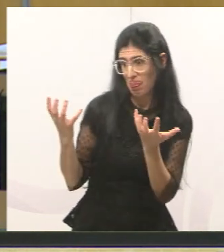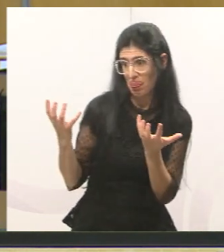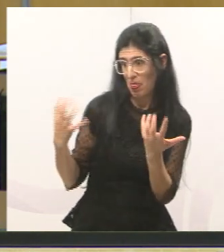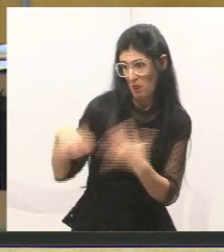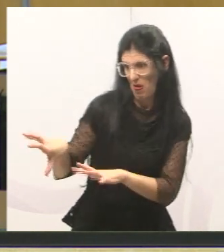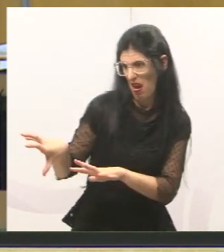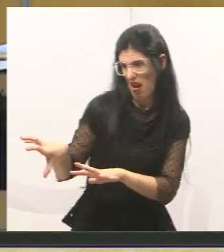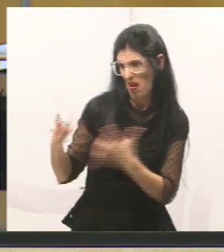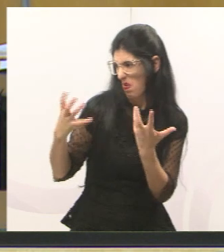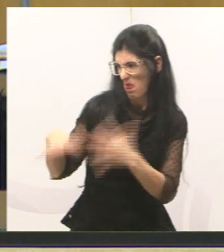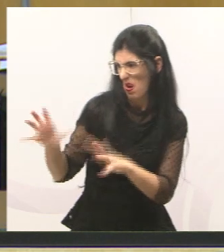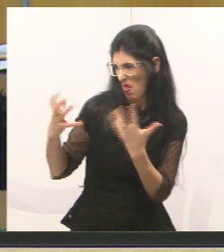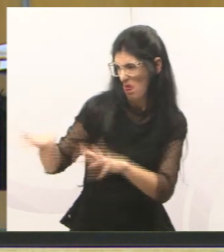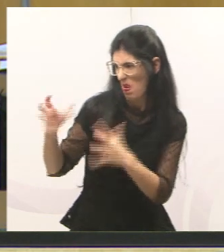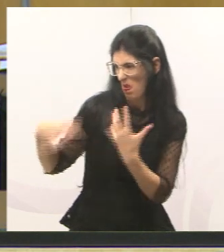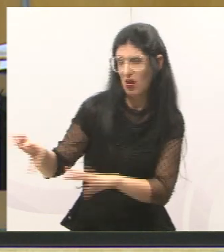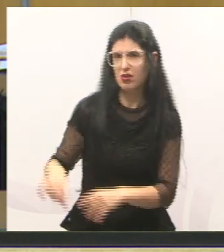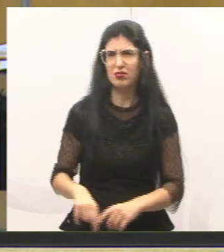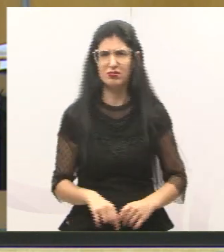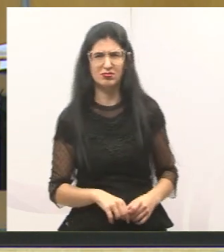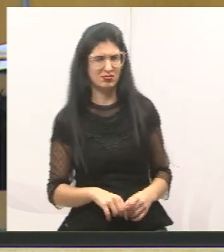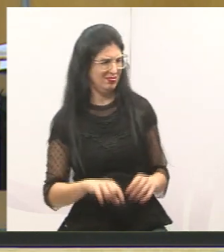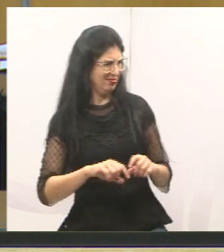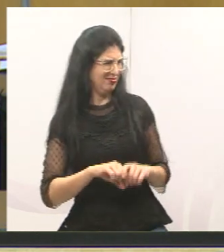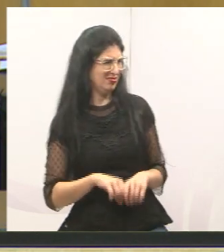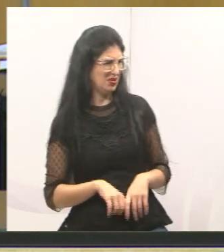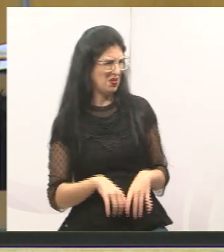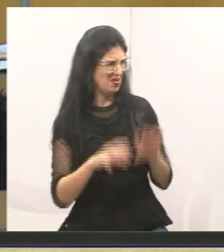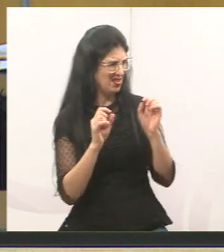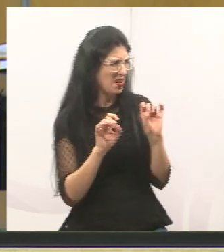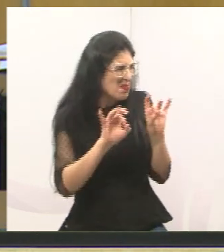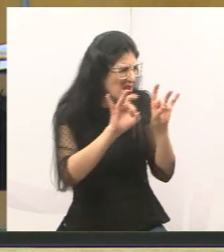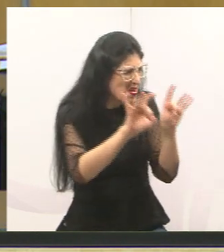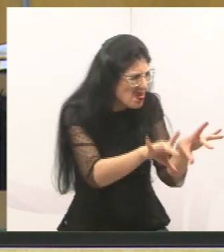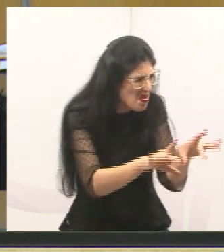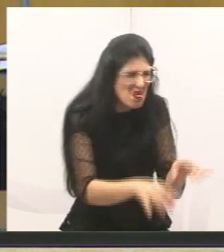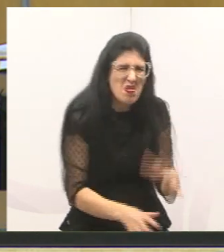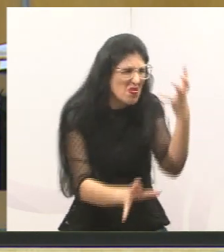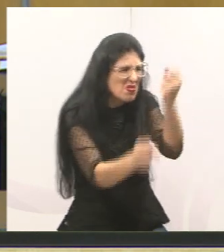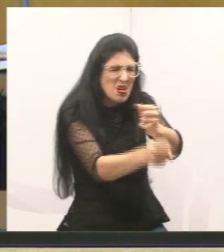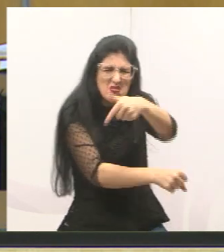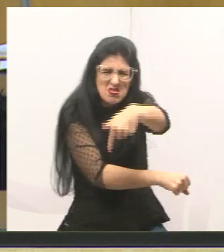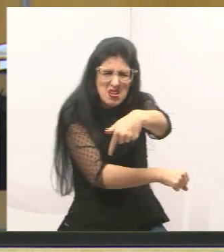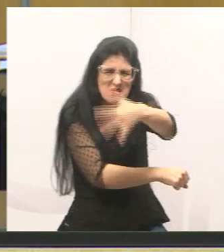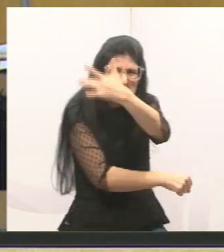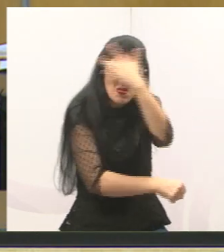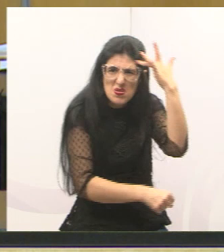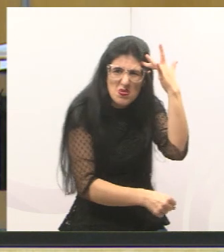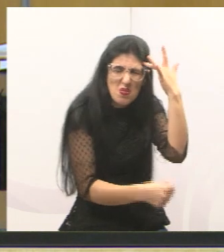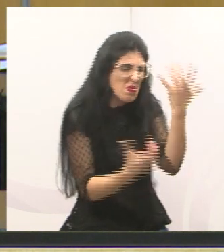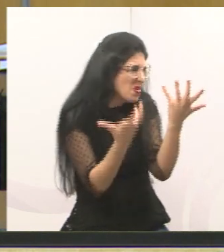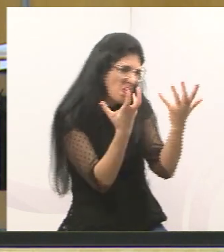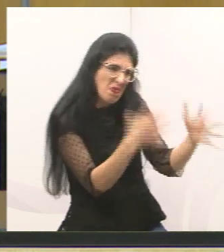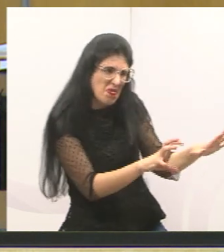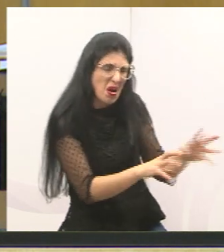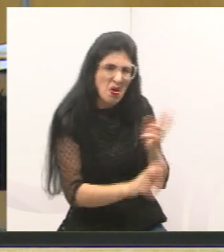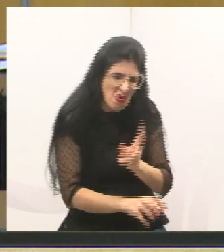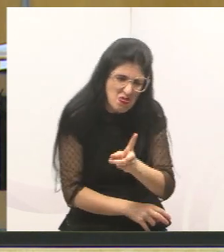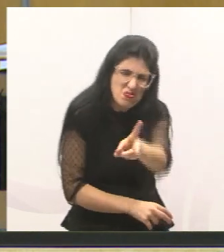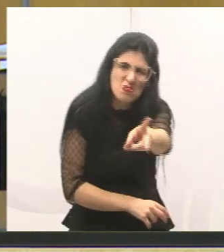plenário implicou o abandono da sessão legislativa por 7 vereadores e, ao final, as contas não foram